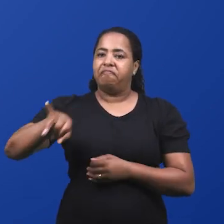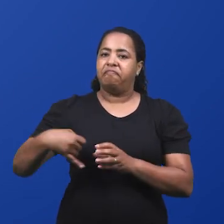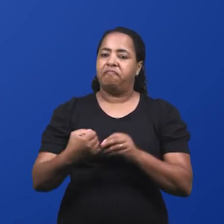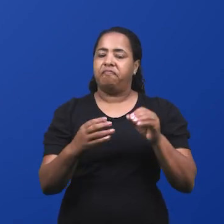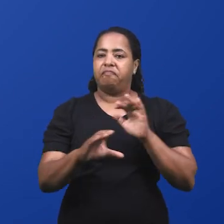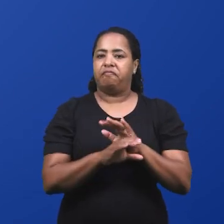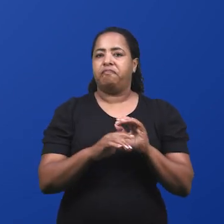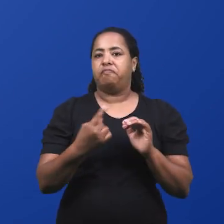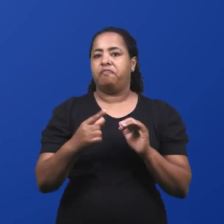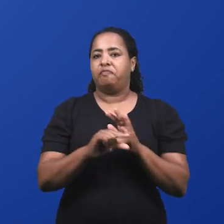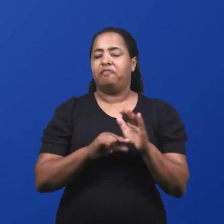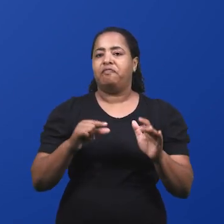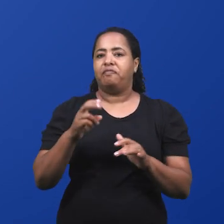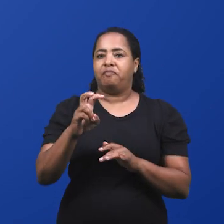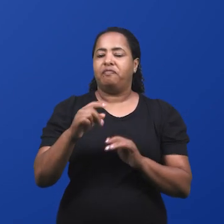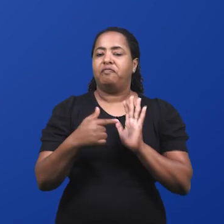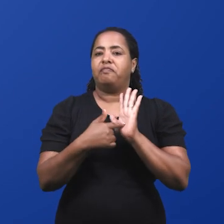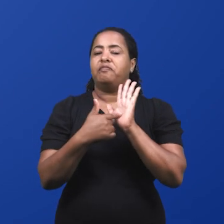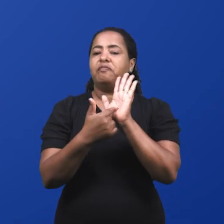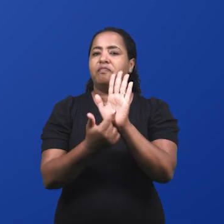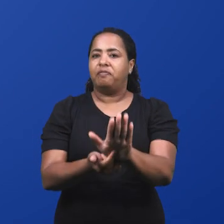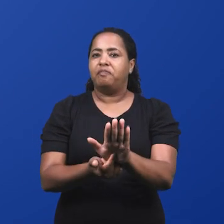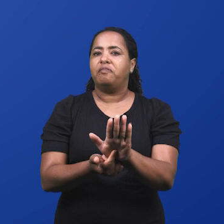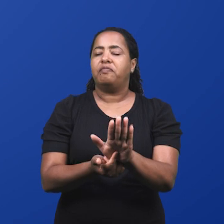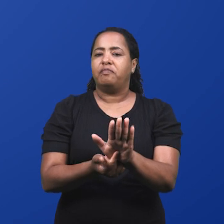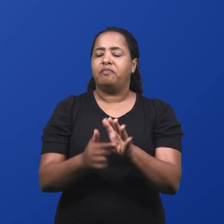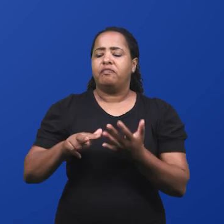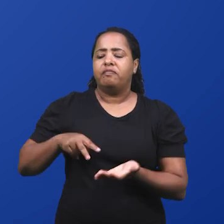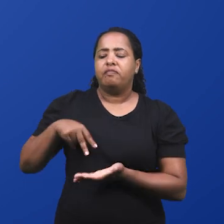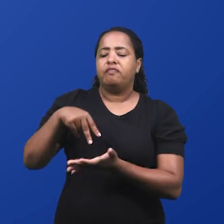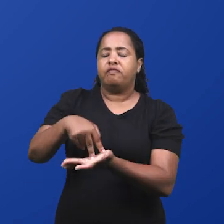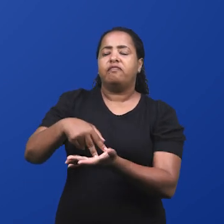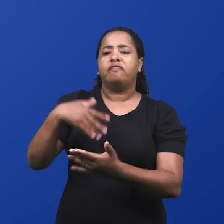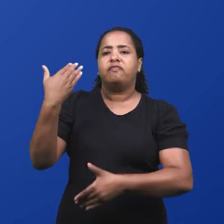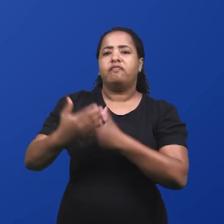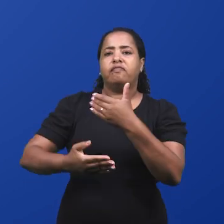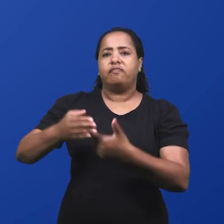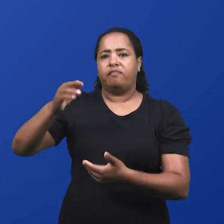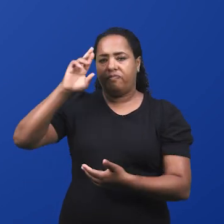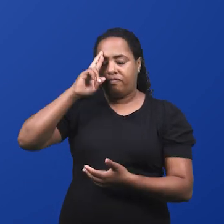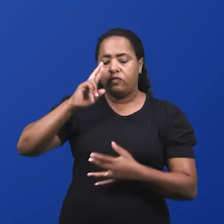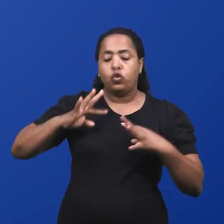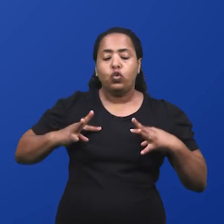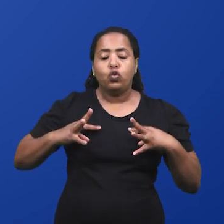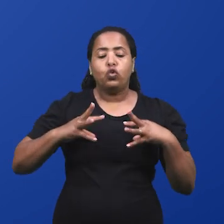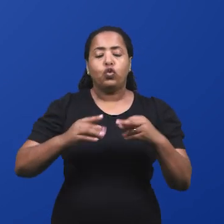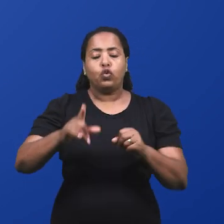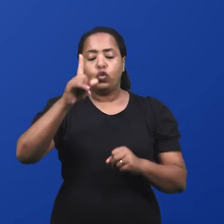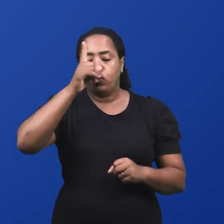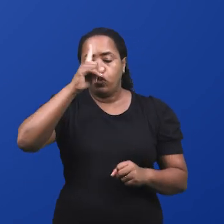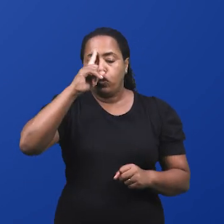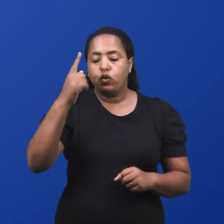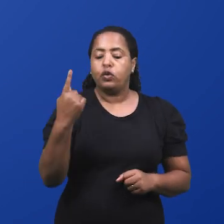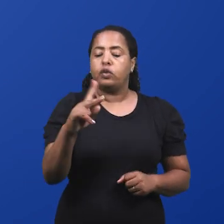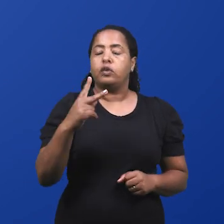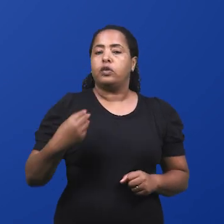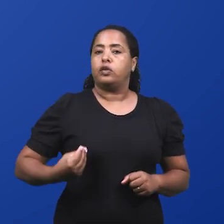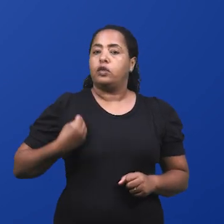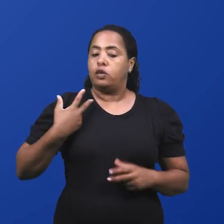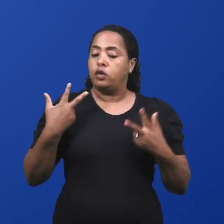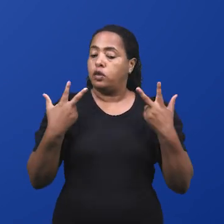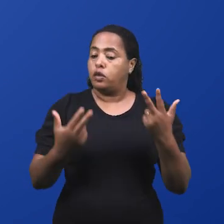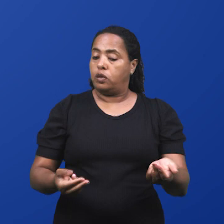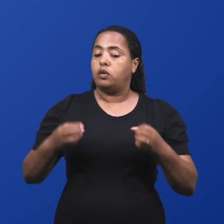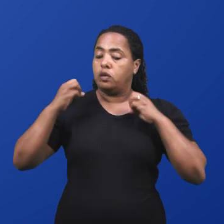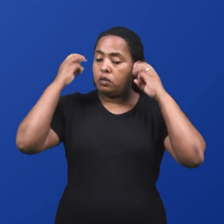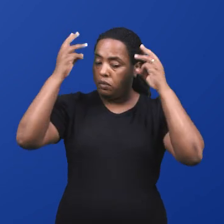Josué capítulo 1, verso 5, diz o seguinte: Ninguém se sustentará diante de ti todos os dias da tua vida,